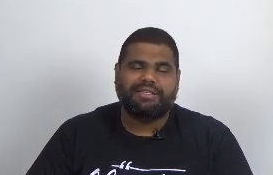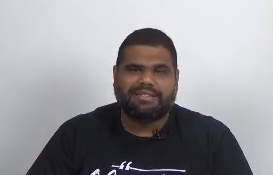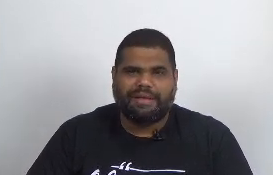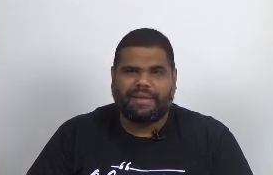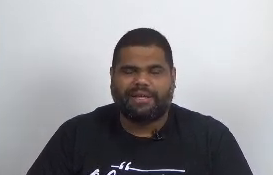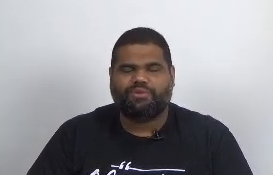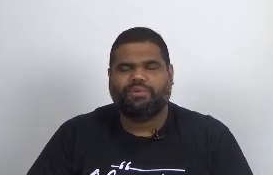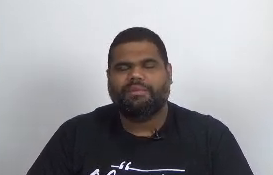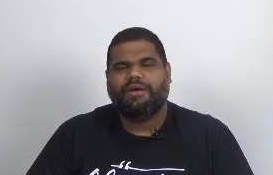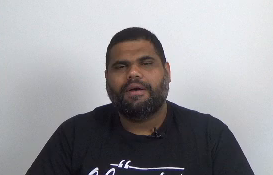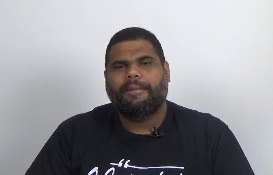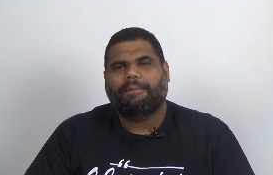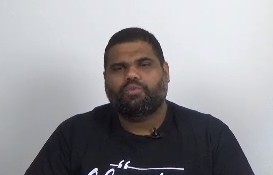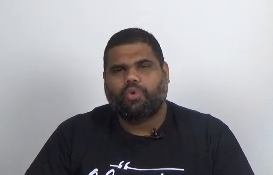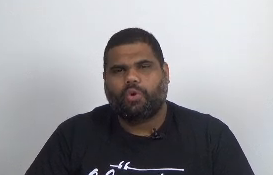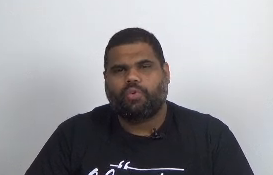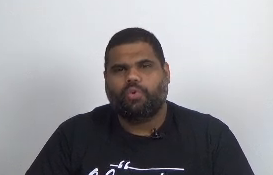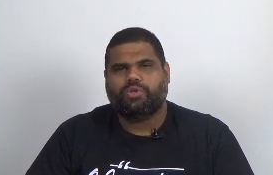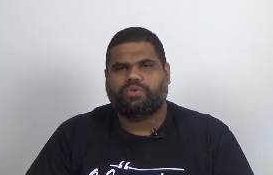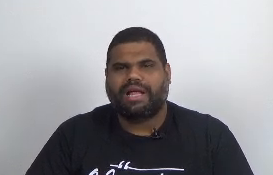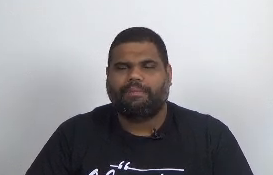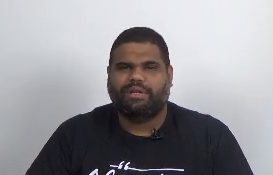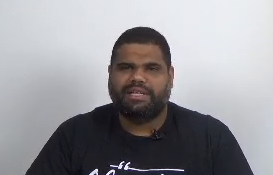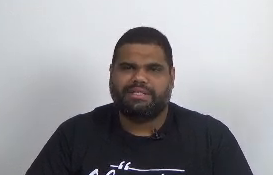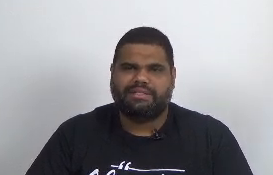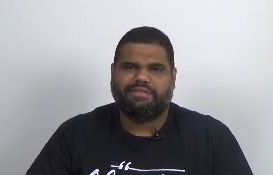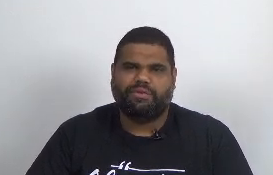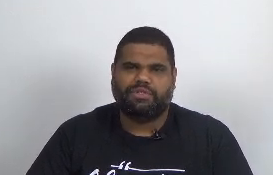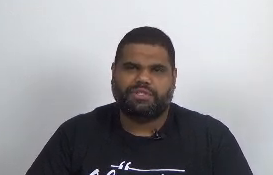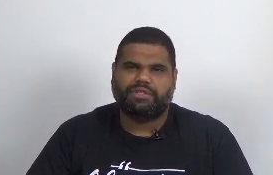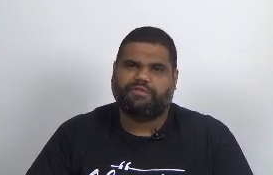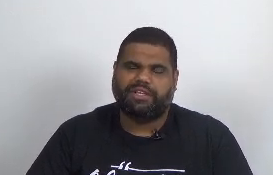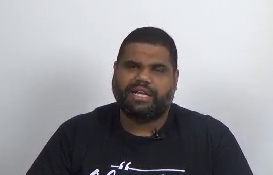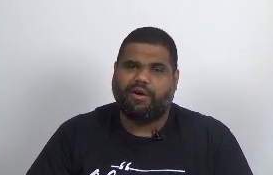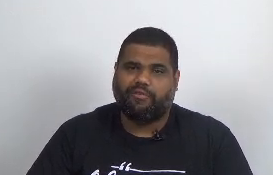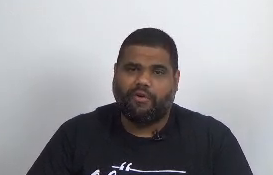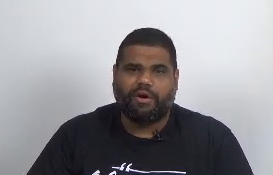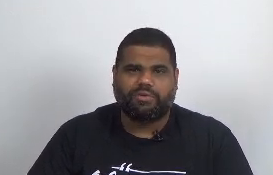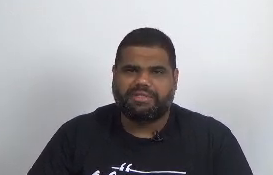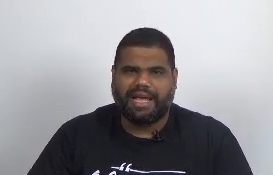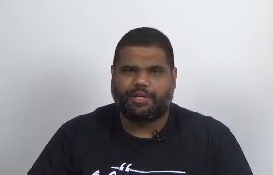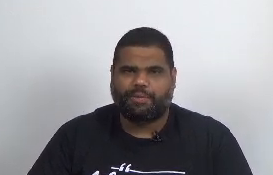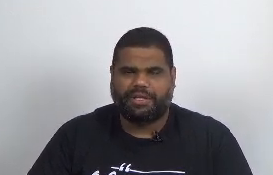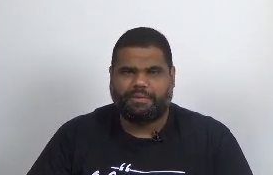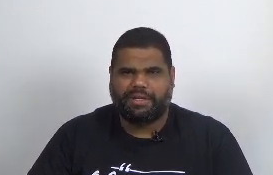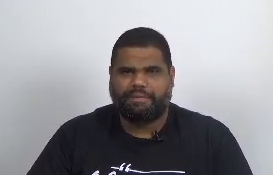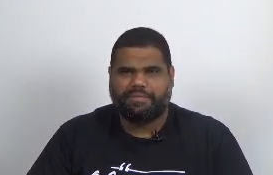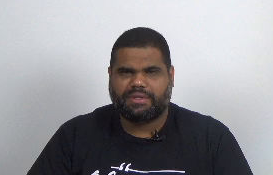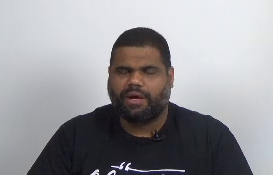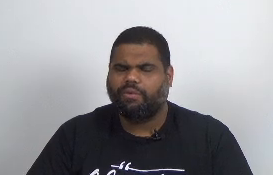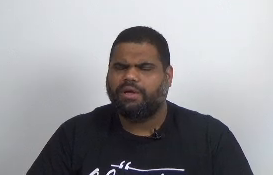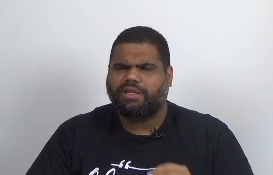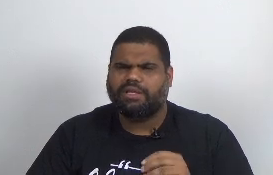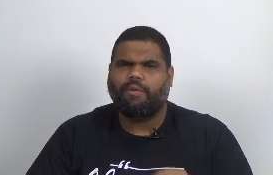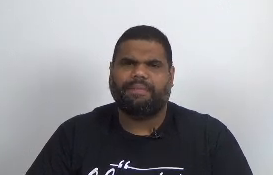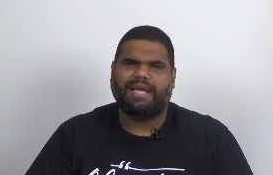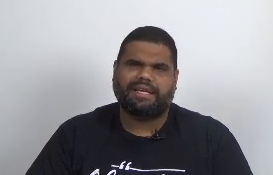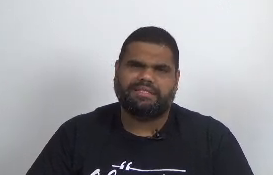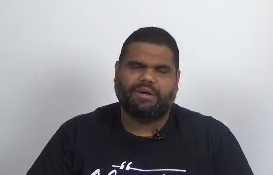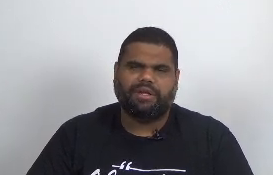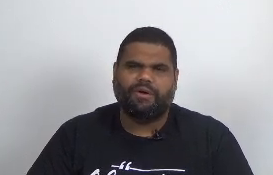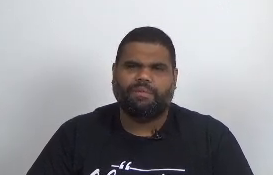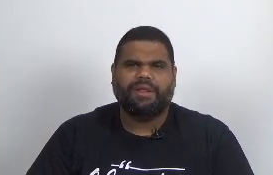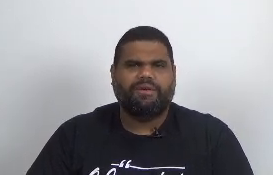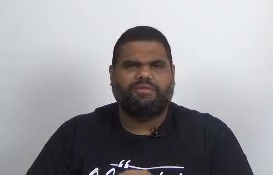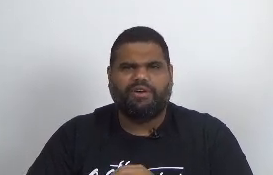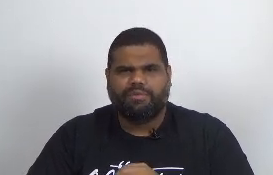de lançamento do curso da Polícia Civil Distrito Federal Foco SESP-NB. Então, não perca